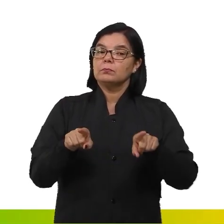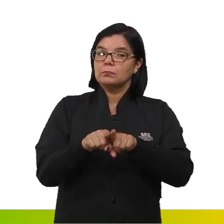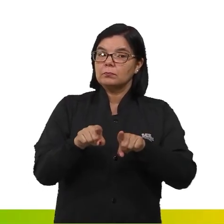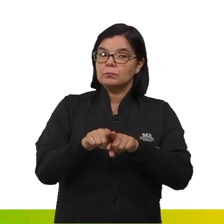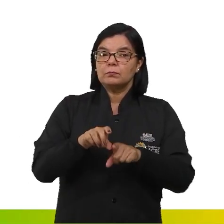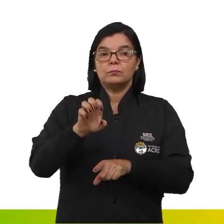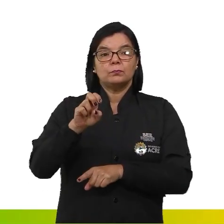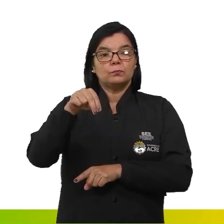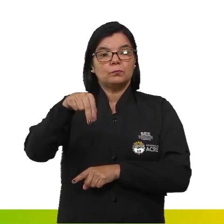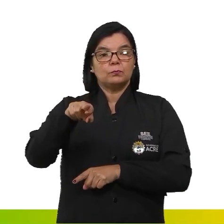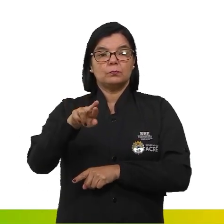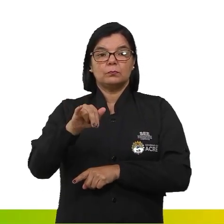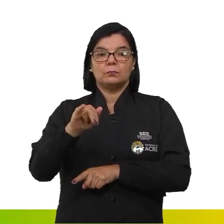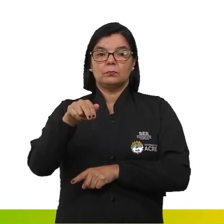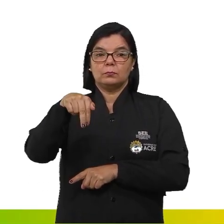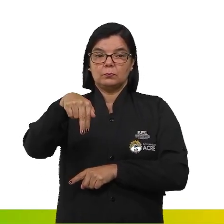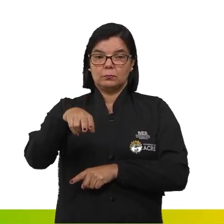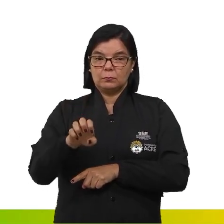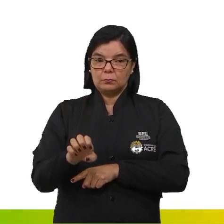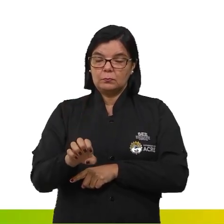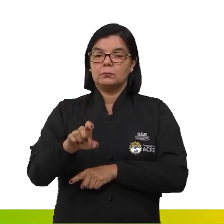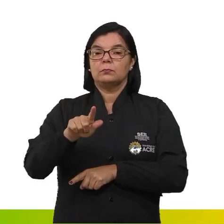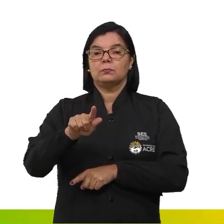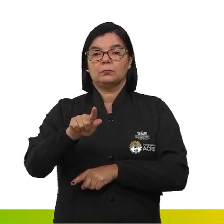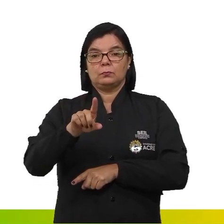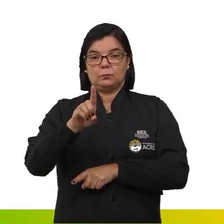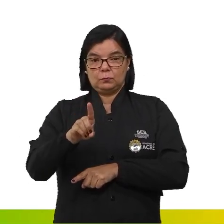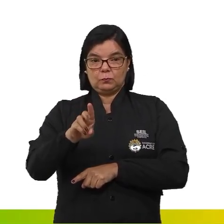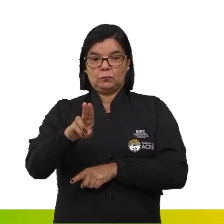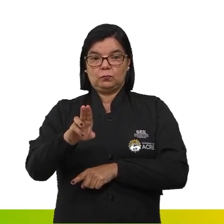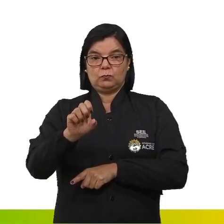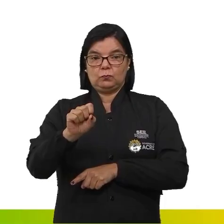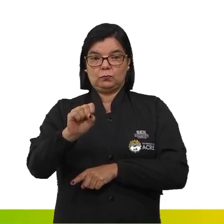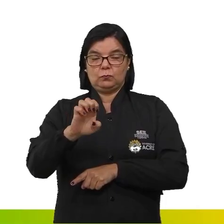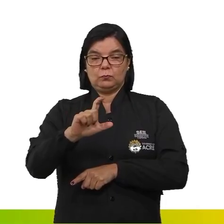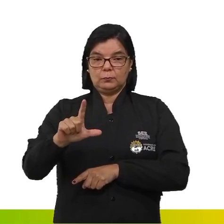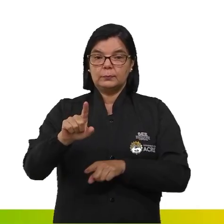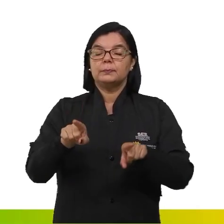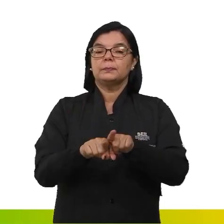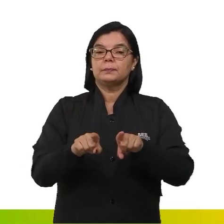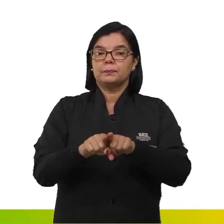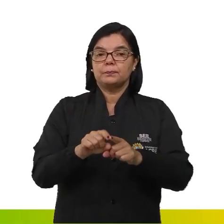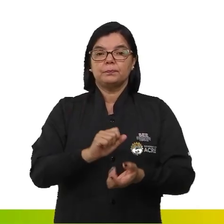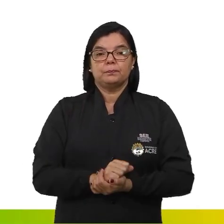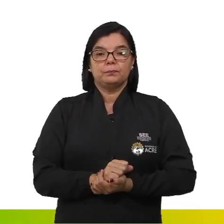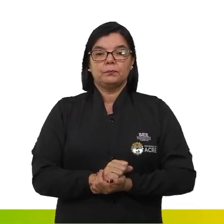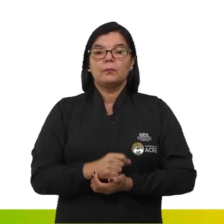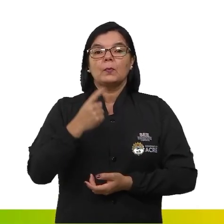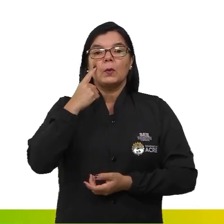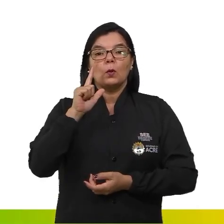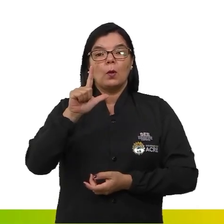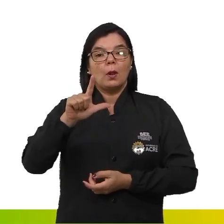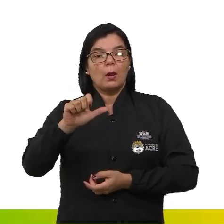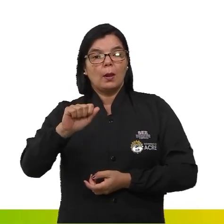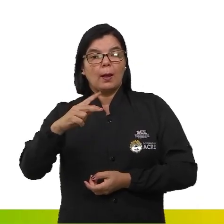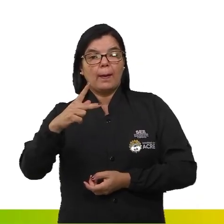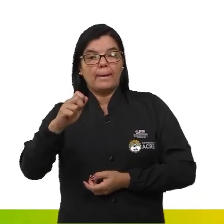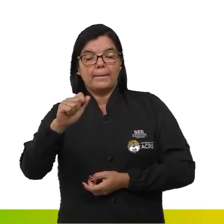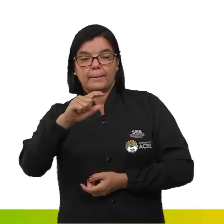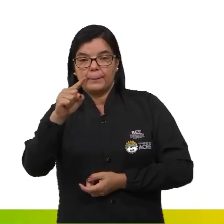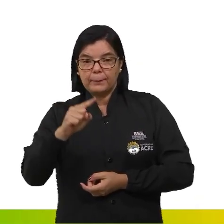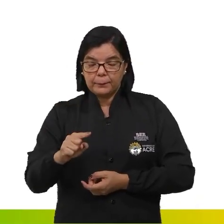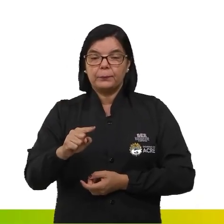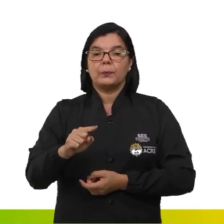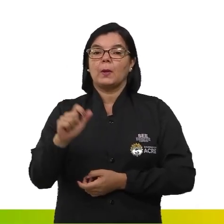também a figura desse argentino, nascido em La Paz, não vamos confundir com La Paz da Bolívia, viu? Tem La Paz lá